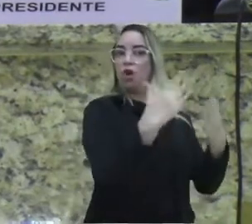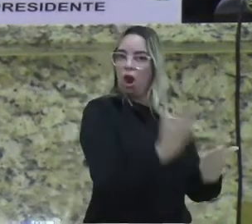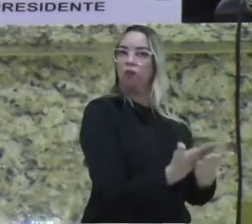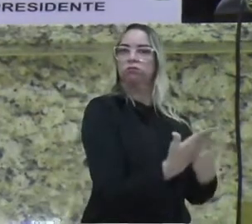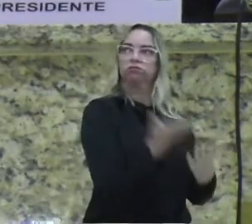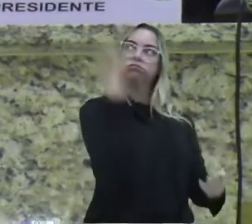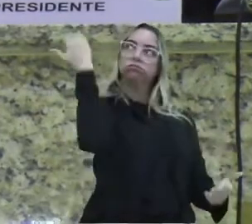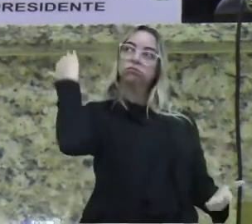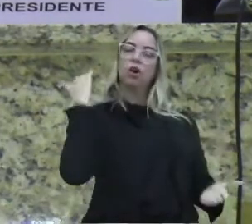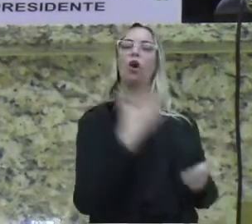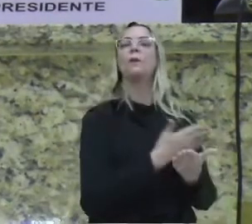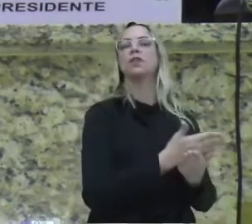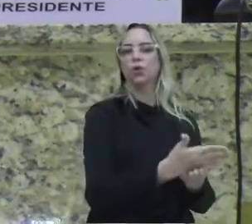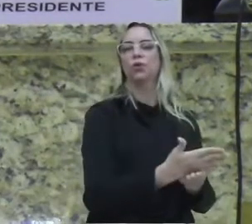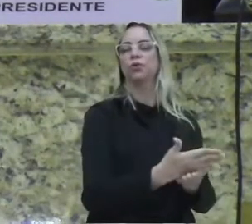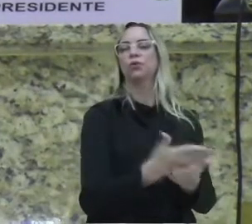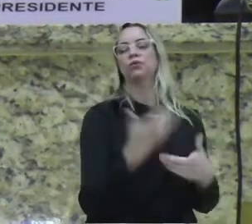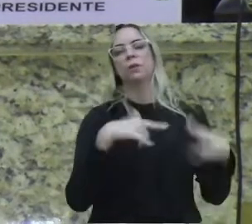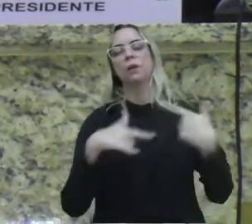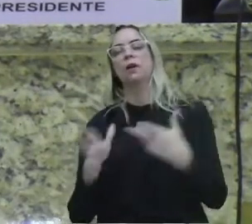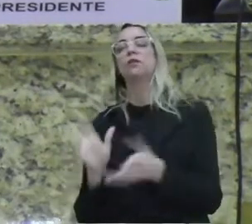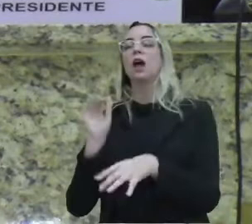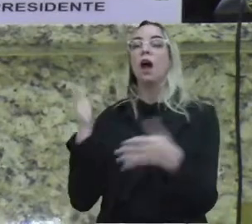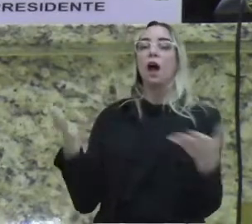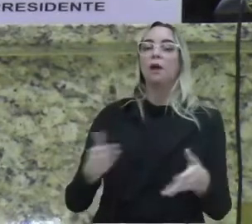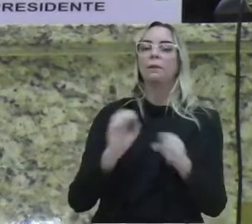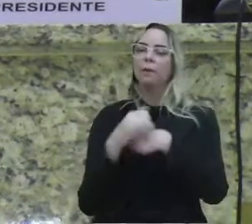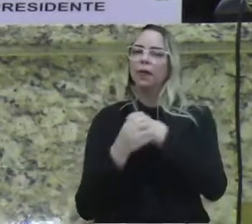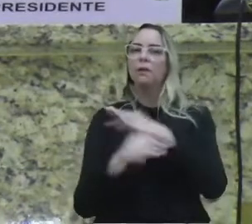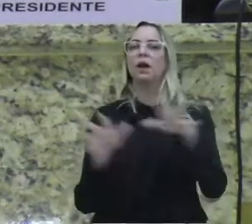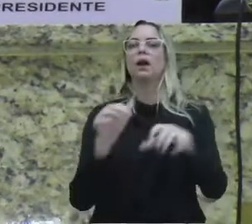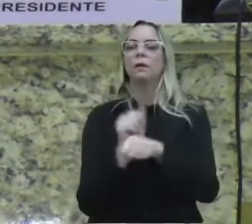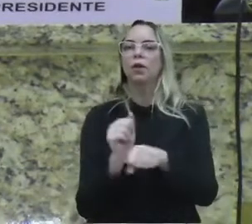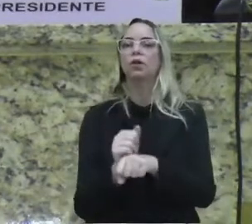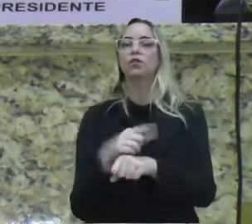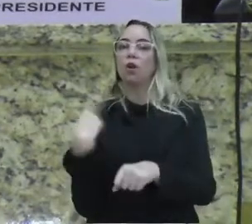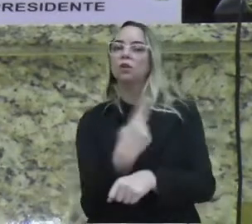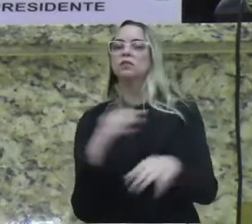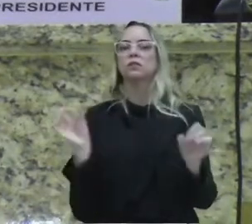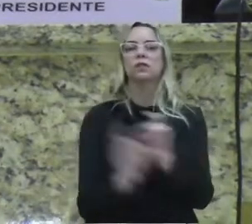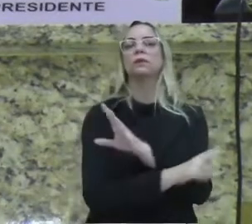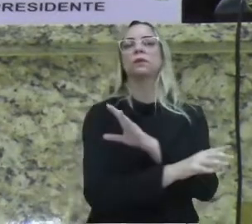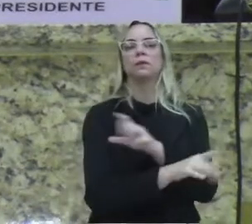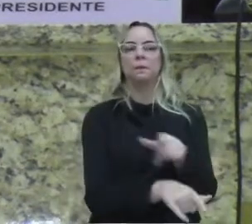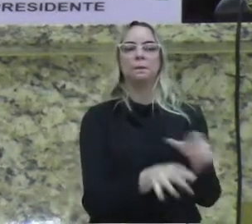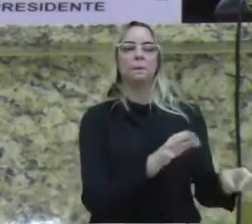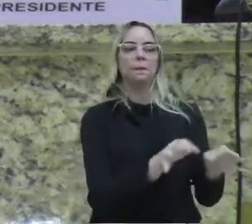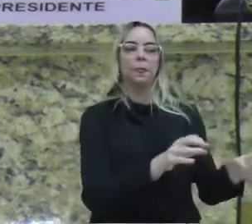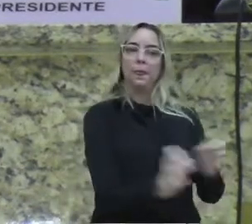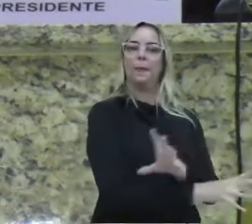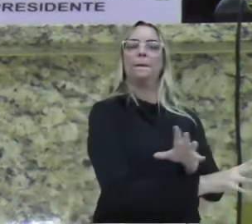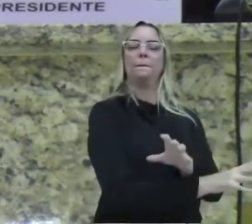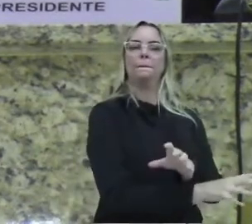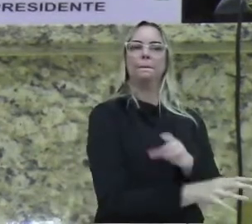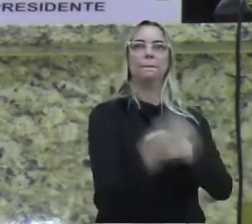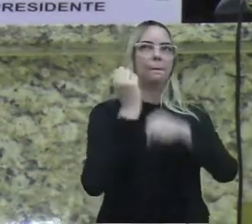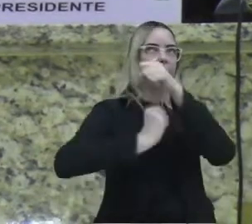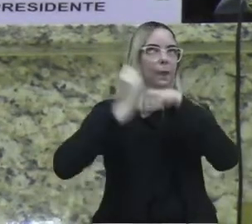anterior. Né, veio a pandemia, parou, então a gente concluiu a reforma da escola Estesqueira também, o ano